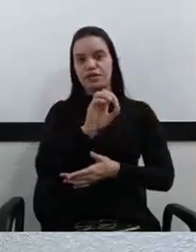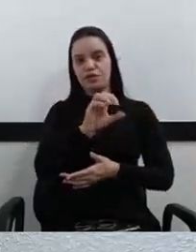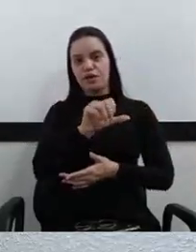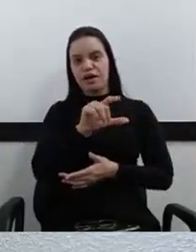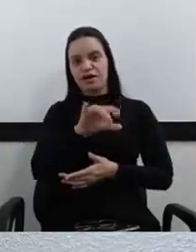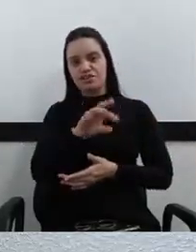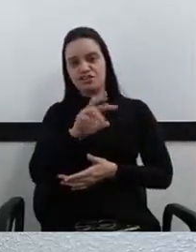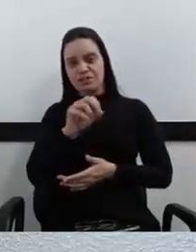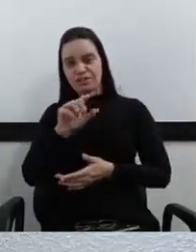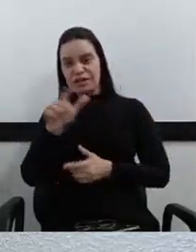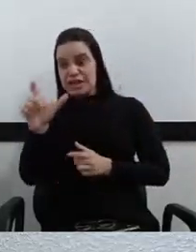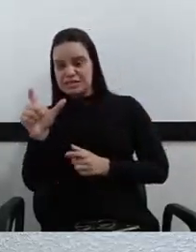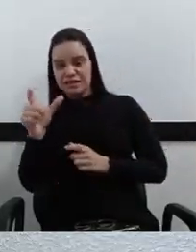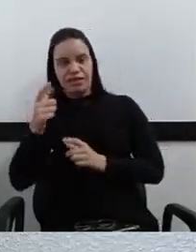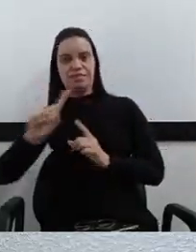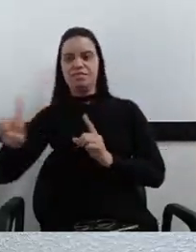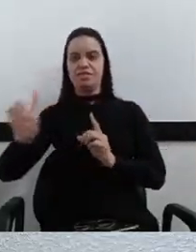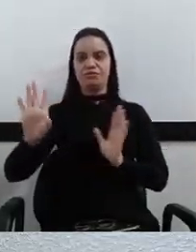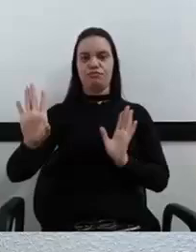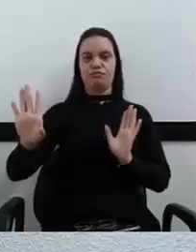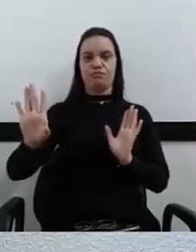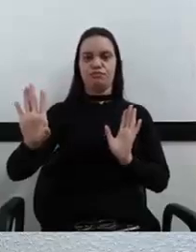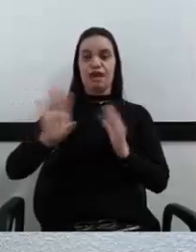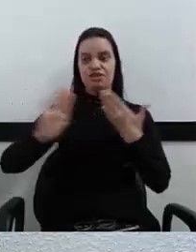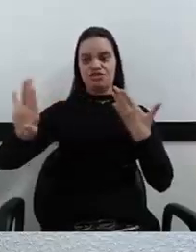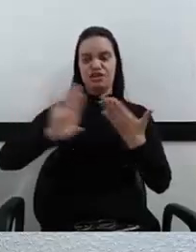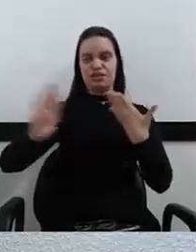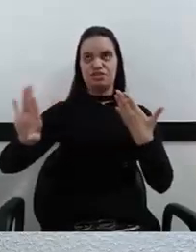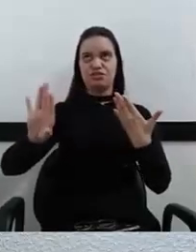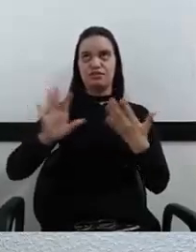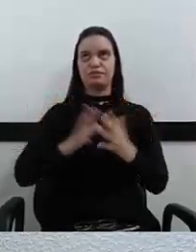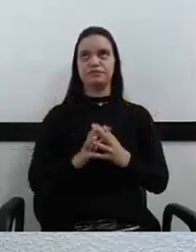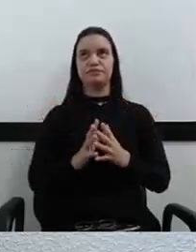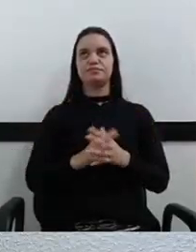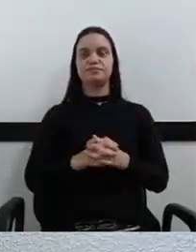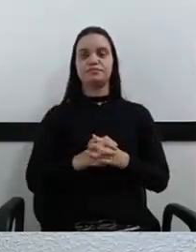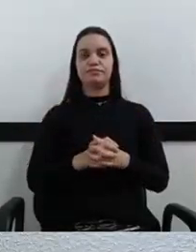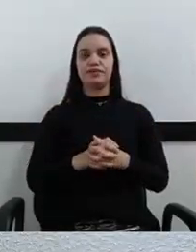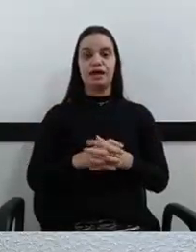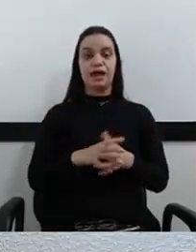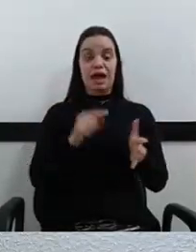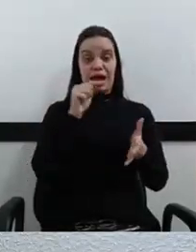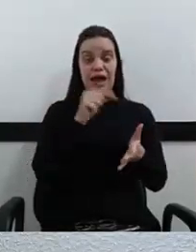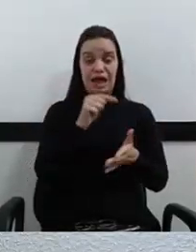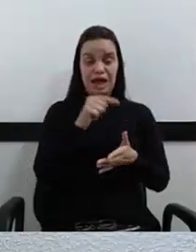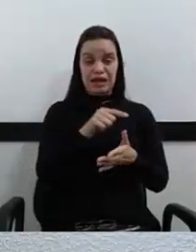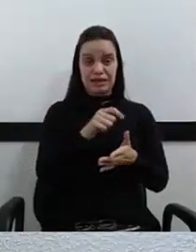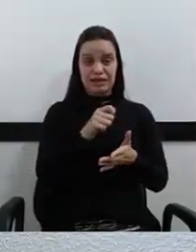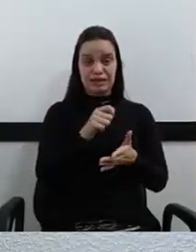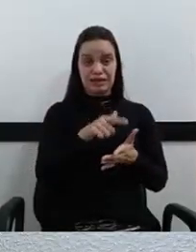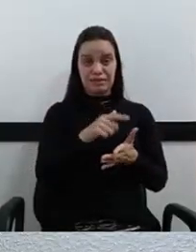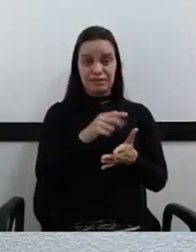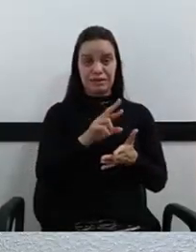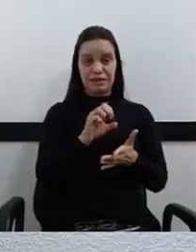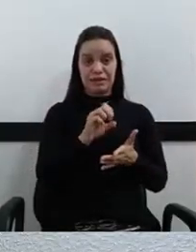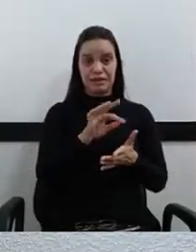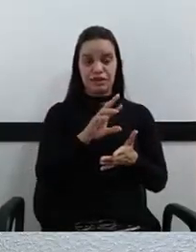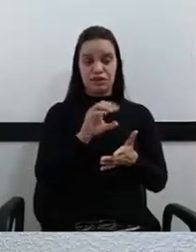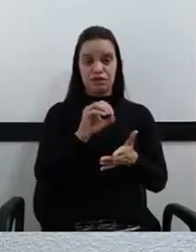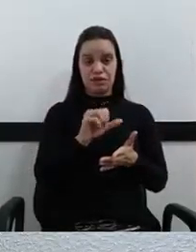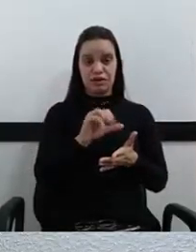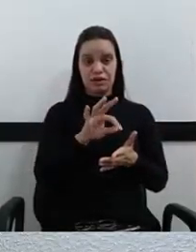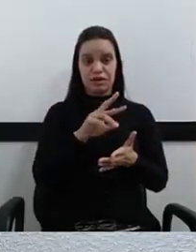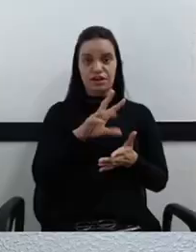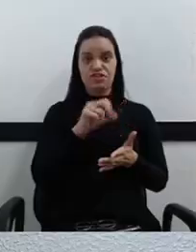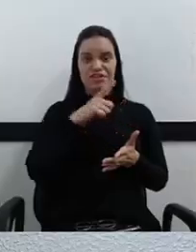não vai ser considerada retroativa. É o marco de concessão. Uma coisa, para ser considerada retroativa, vai ter que vir mês